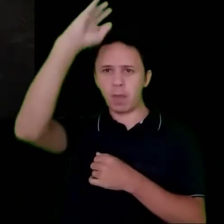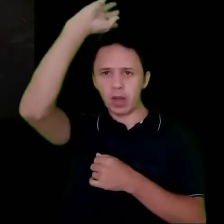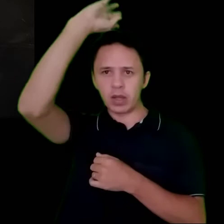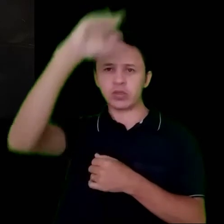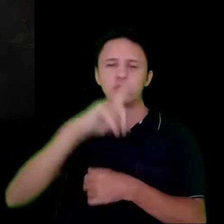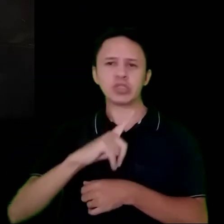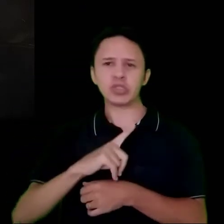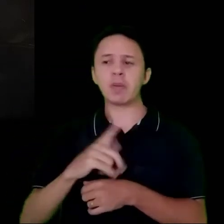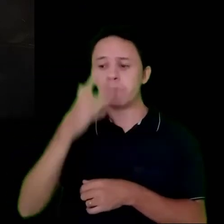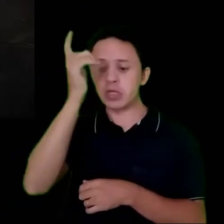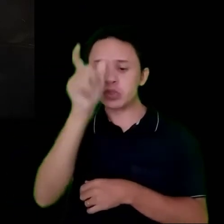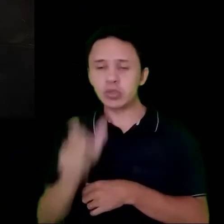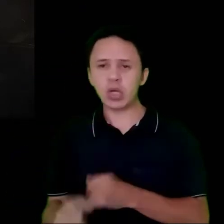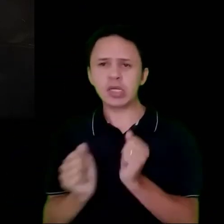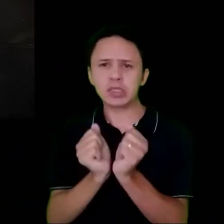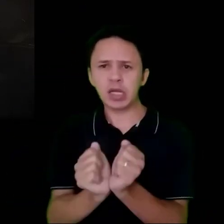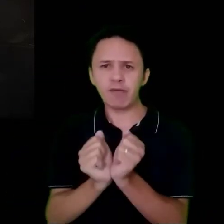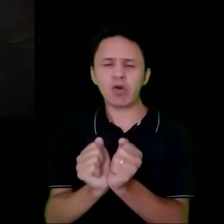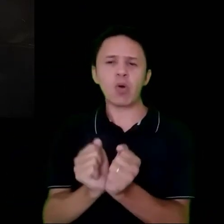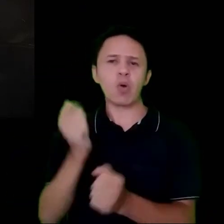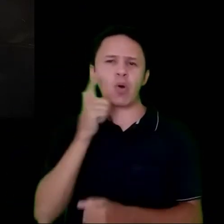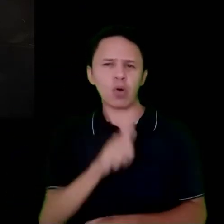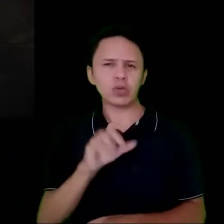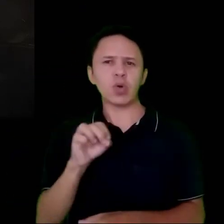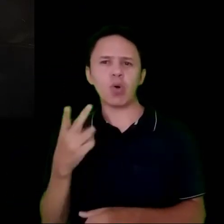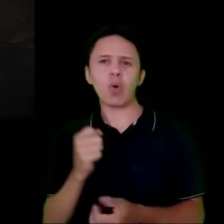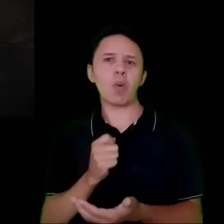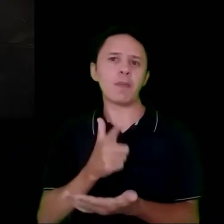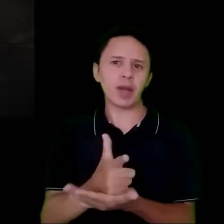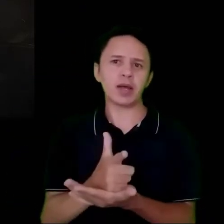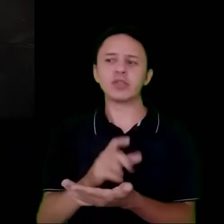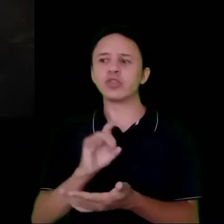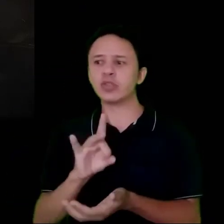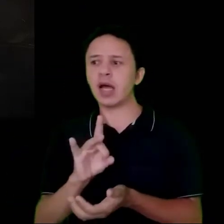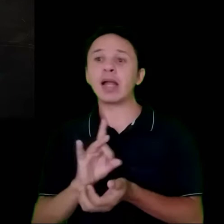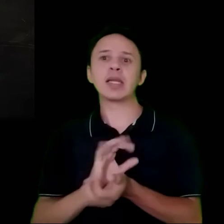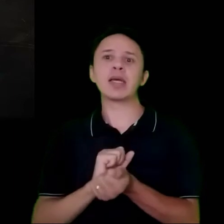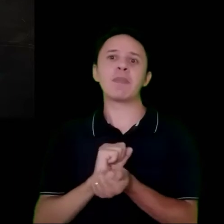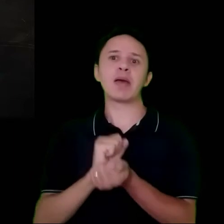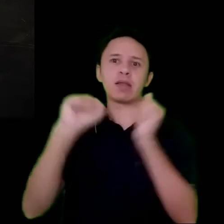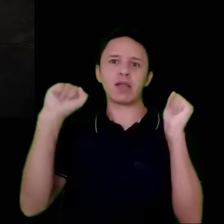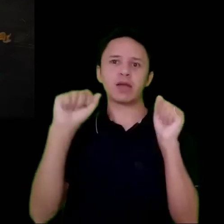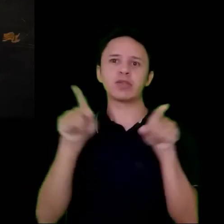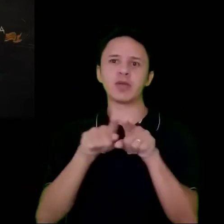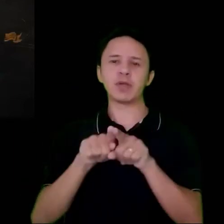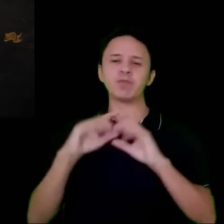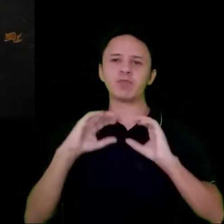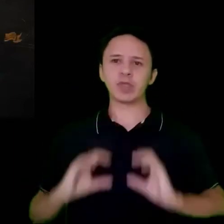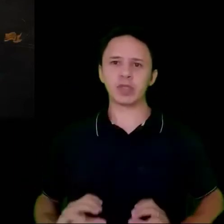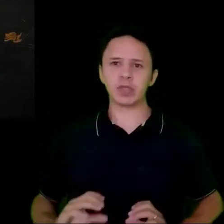possibilidades, incluindo o cenário em que um escravizado poderia conquistar ou comprar não apenas sua liberdade, mas também